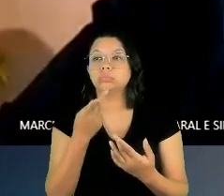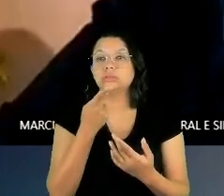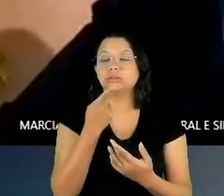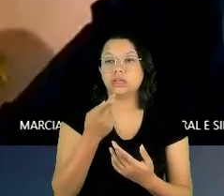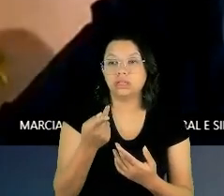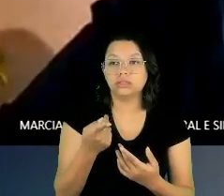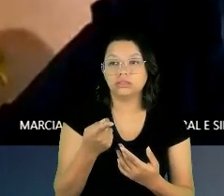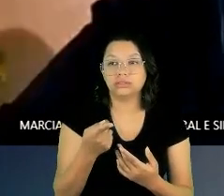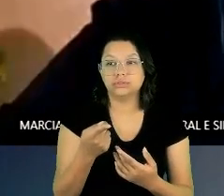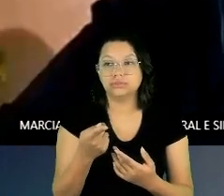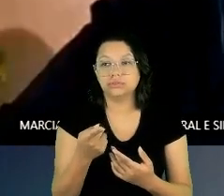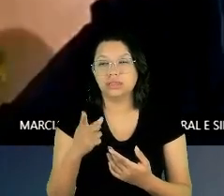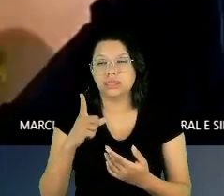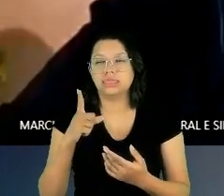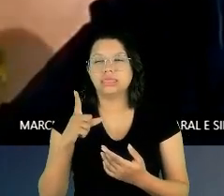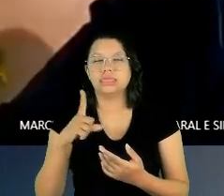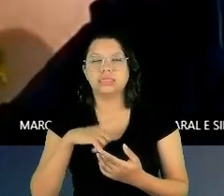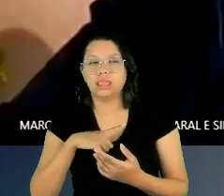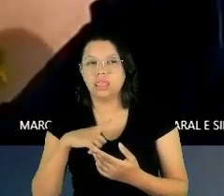ele fala,